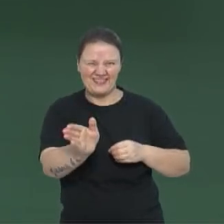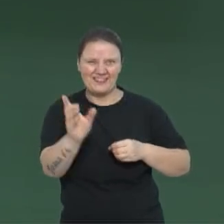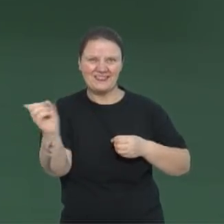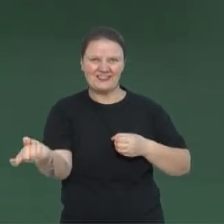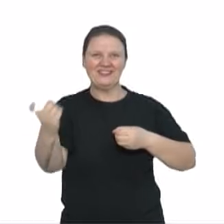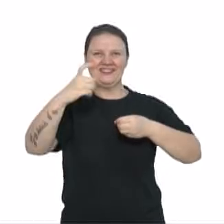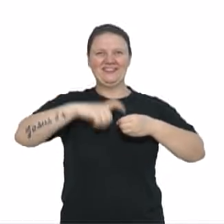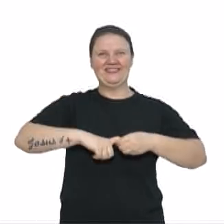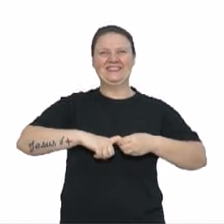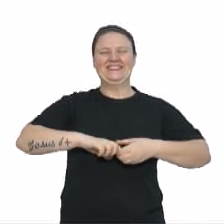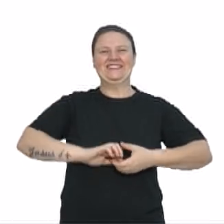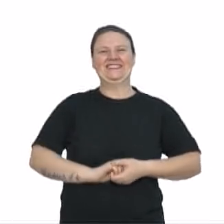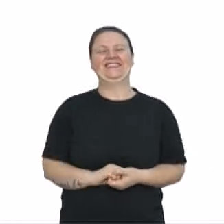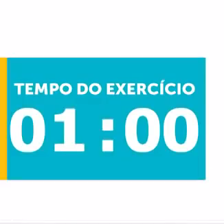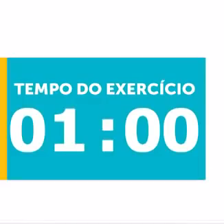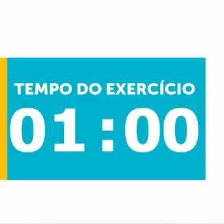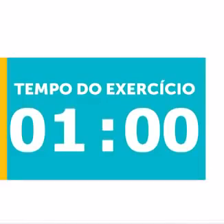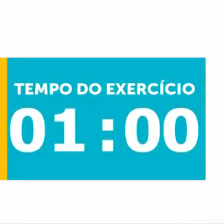ser?